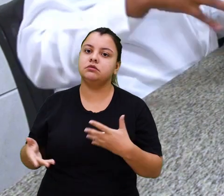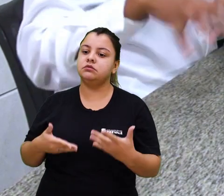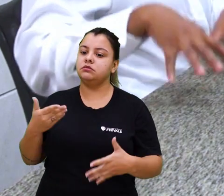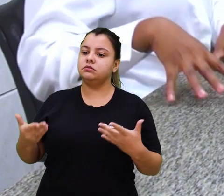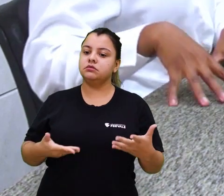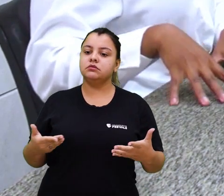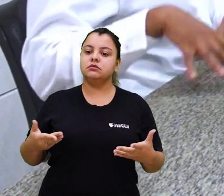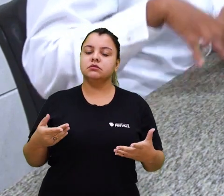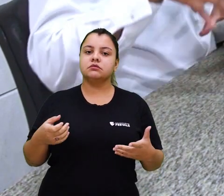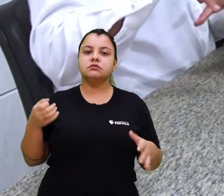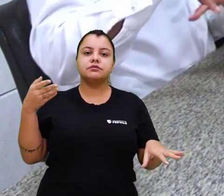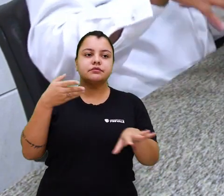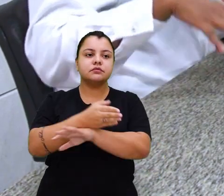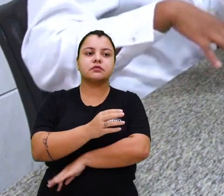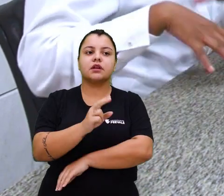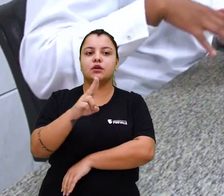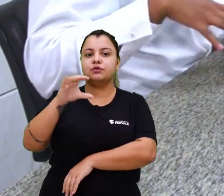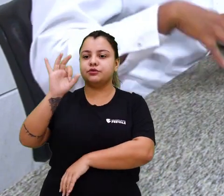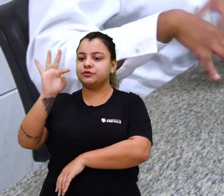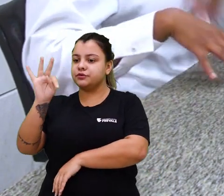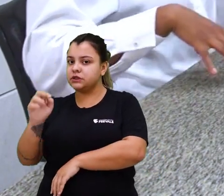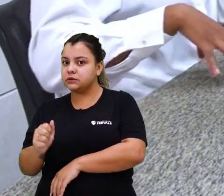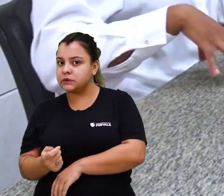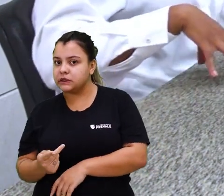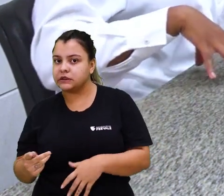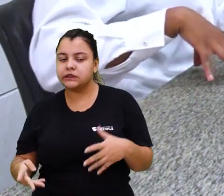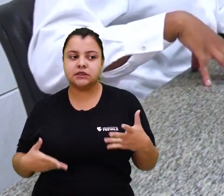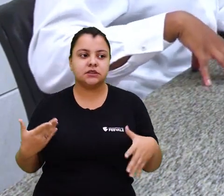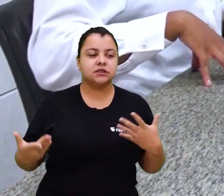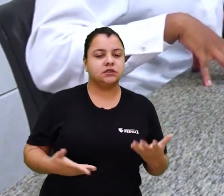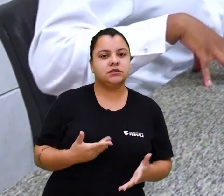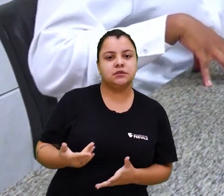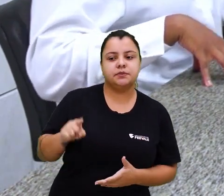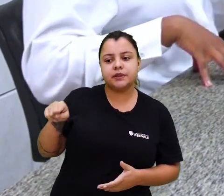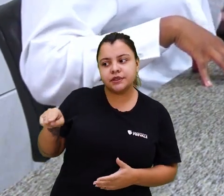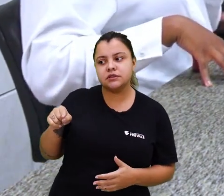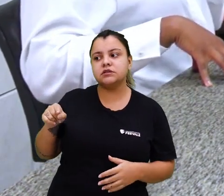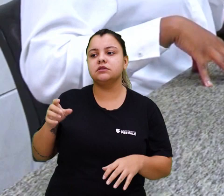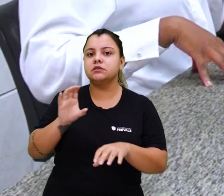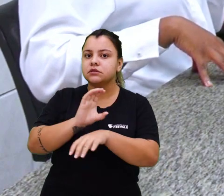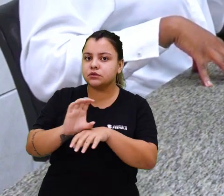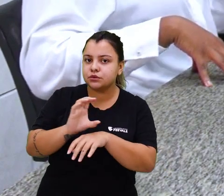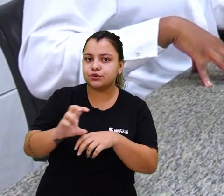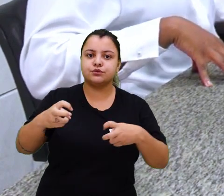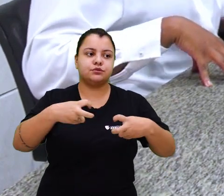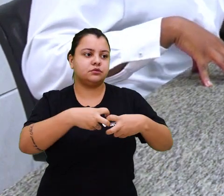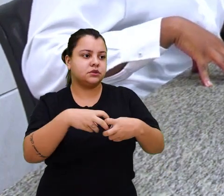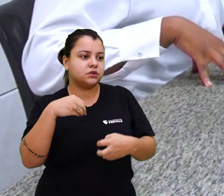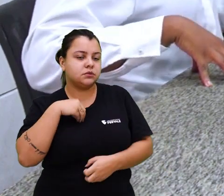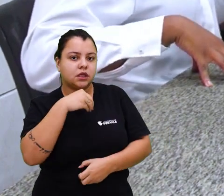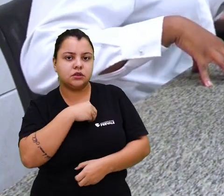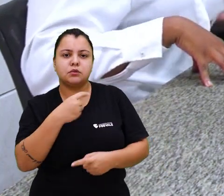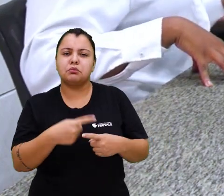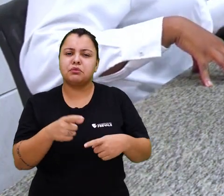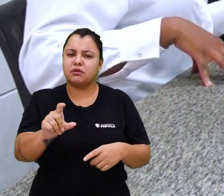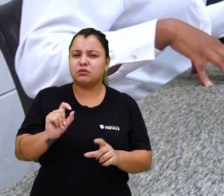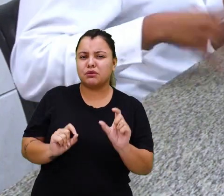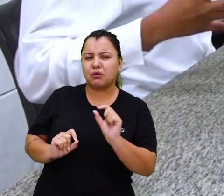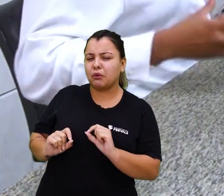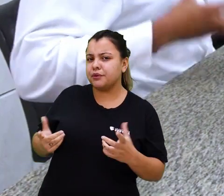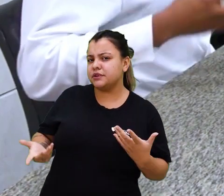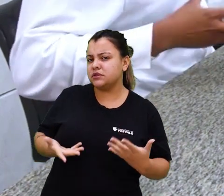para chegar na ufus paa como é que foi a caminhada para para esse curso física médica porque porque escolha né